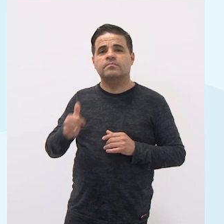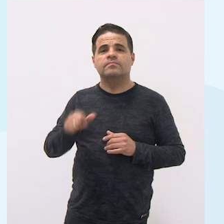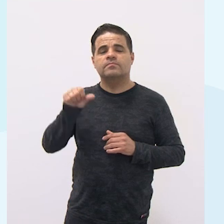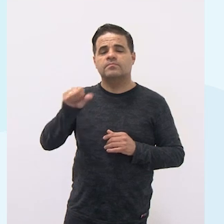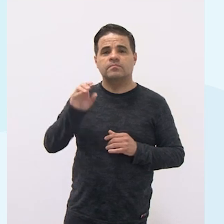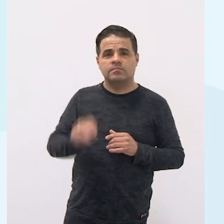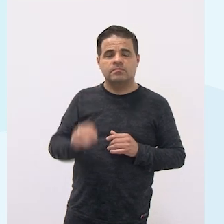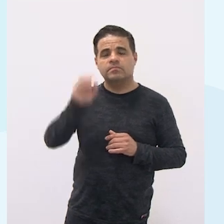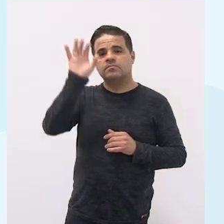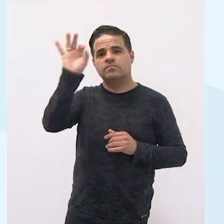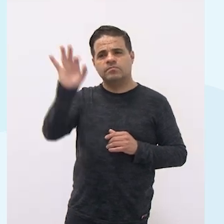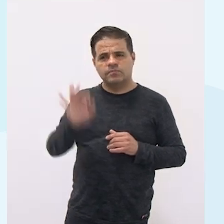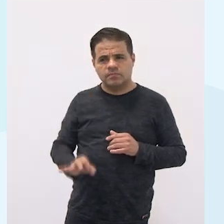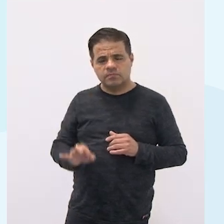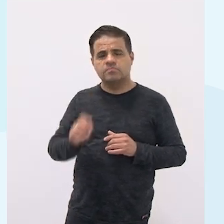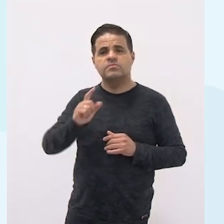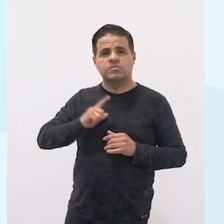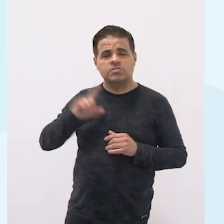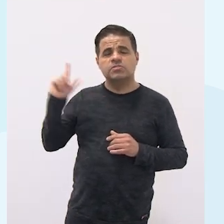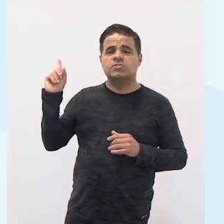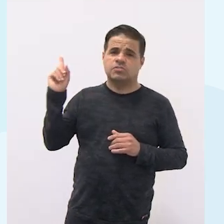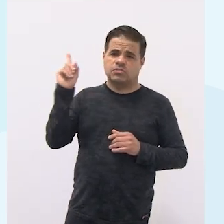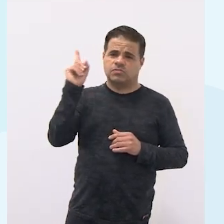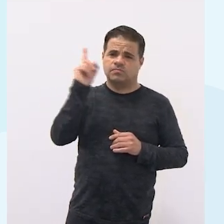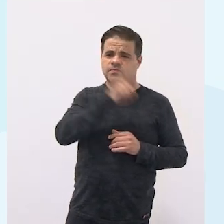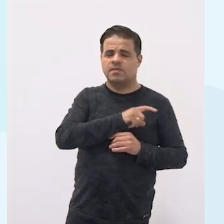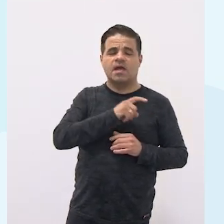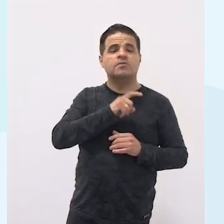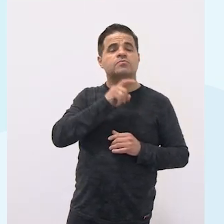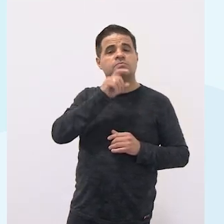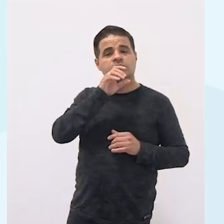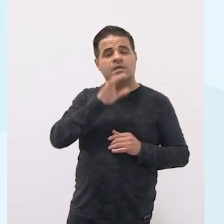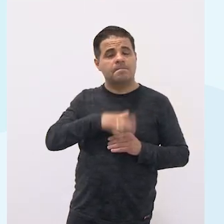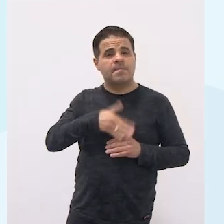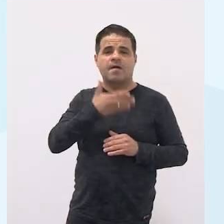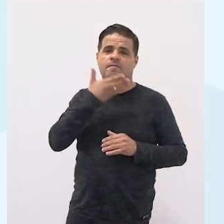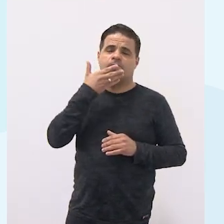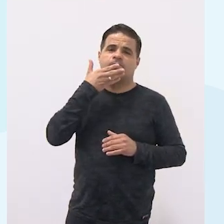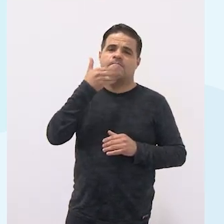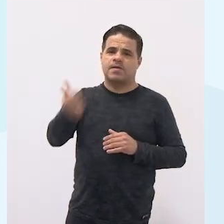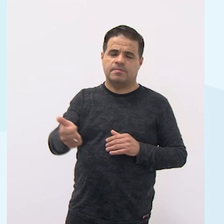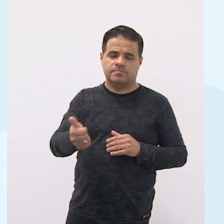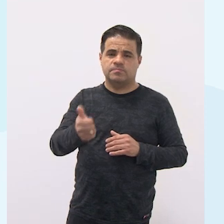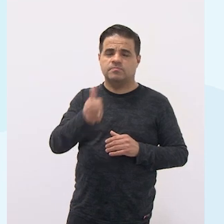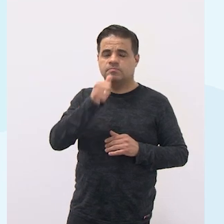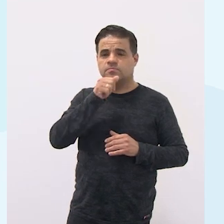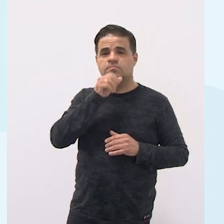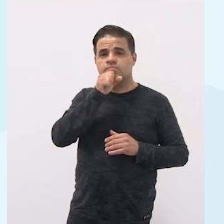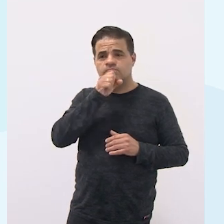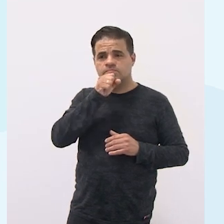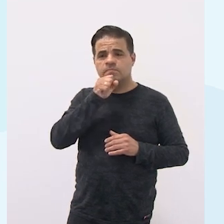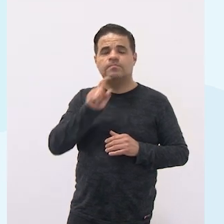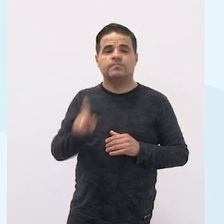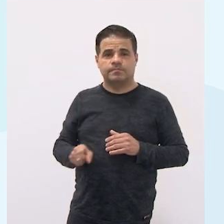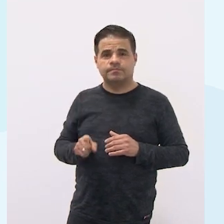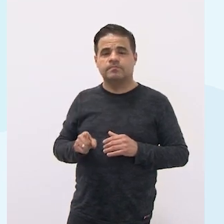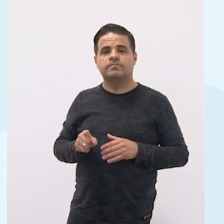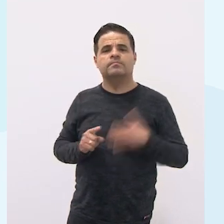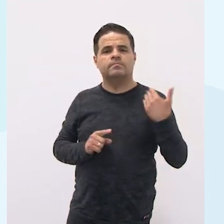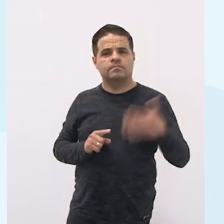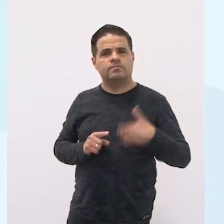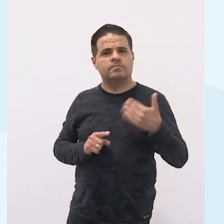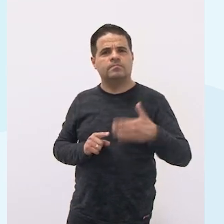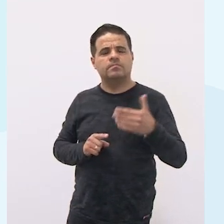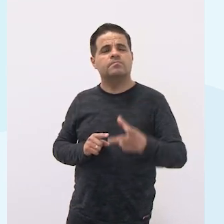achou que não tinha dificuldade no sábado, que era mais fácil no sábado, né? E